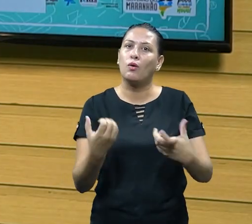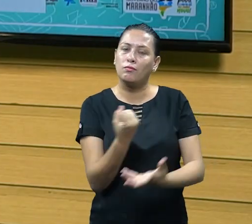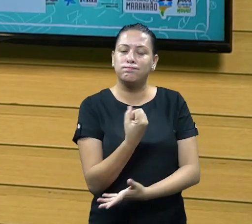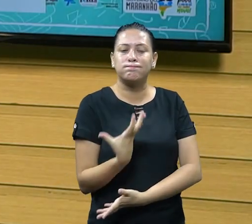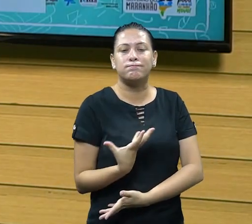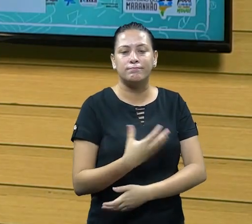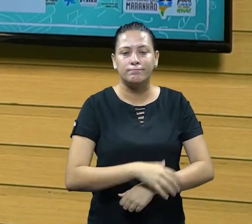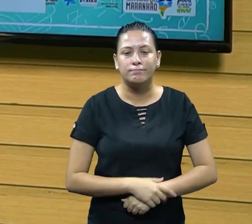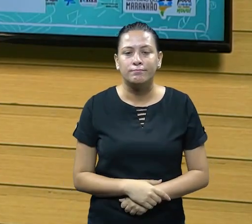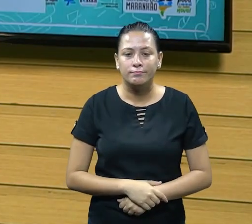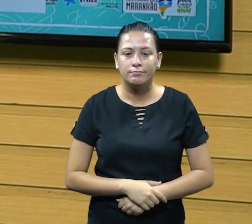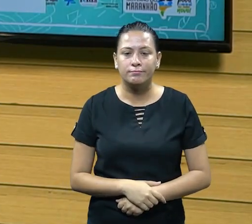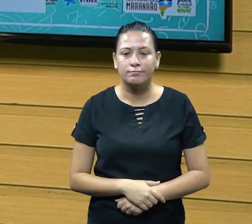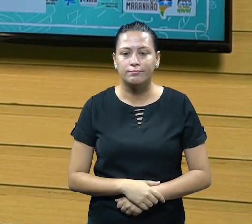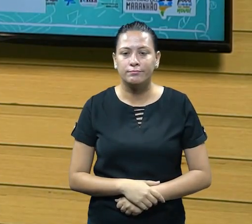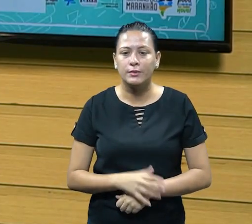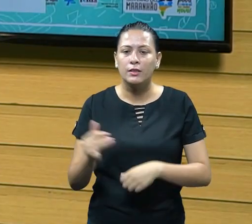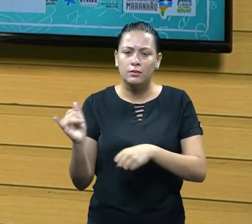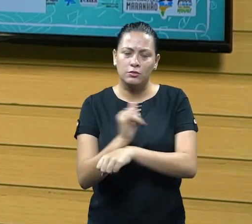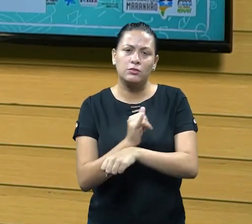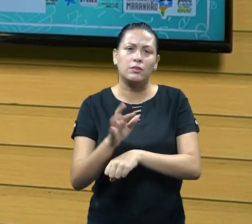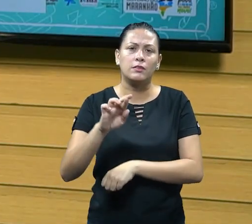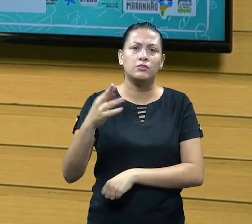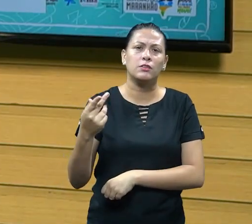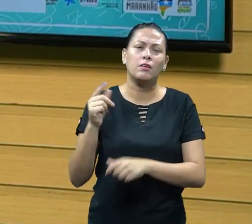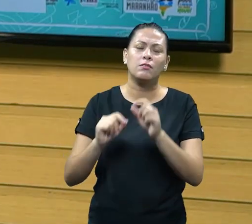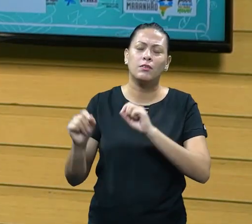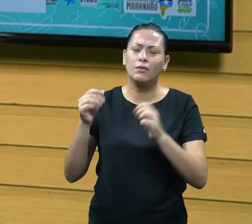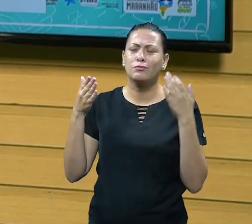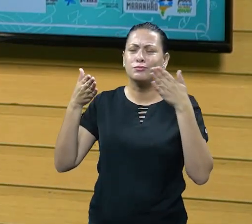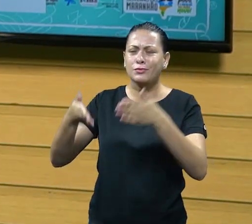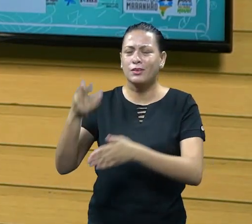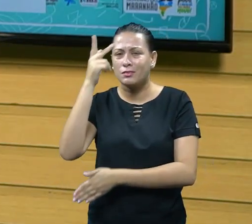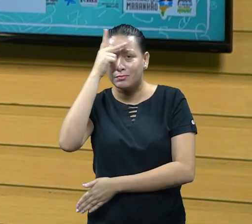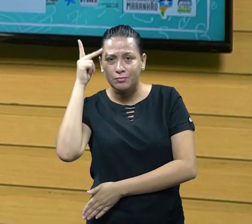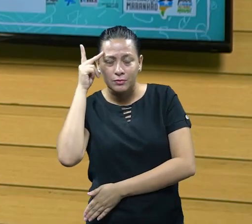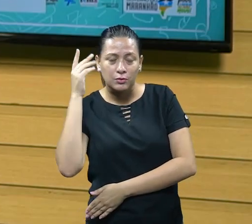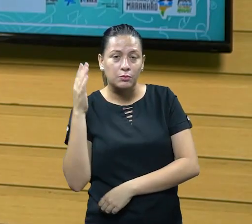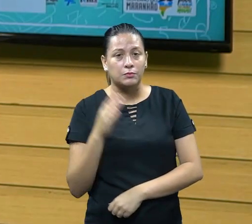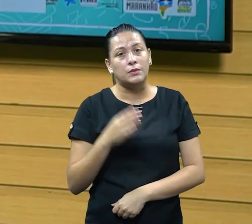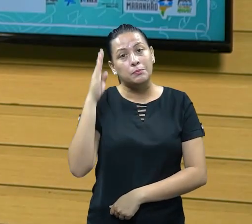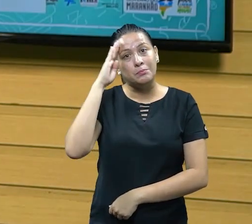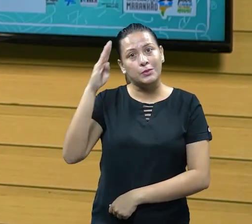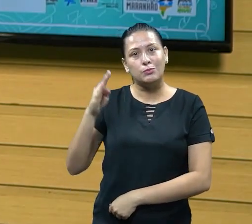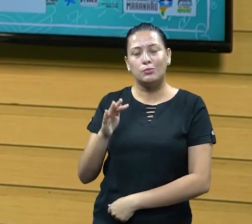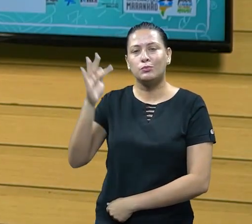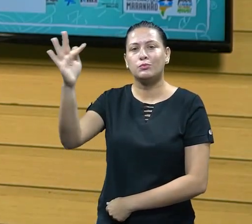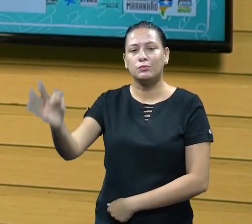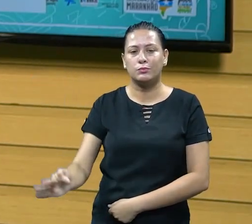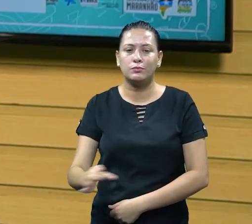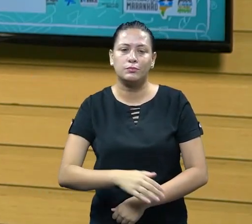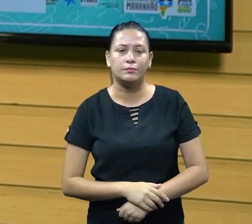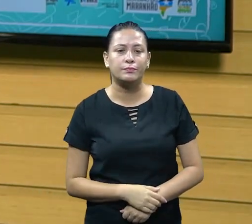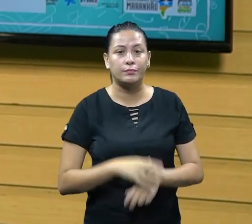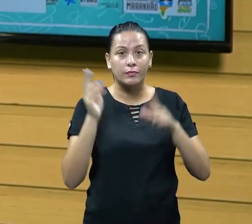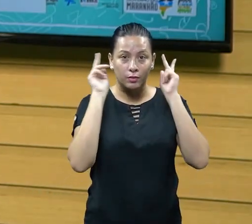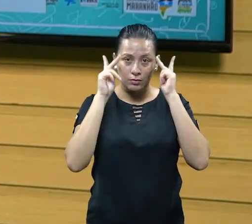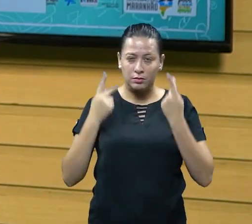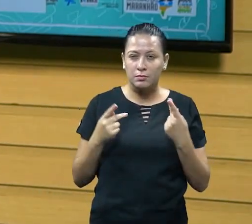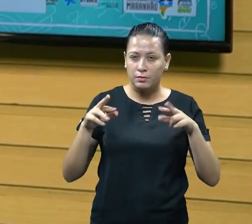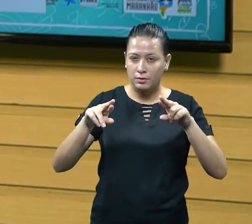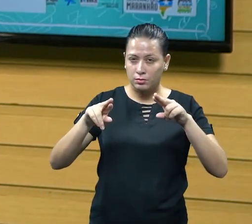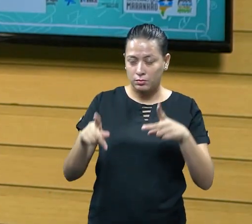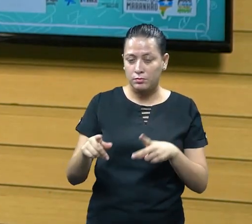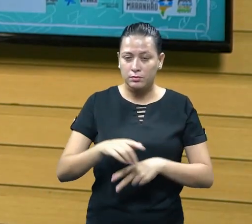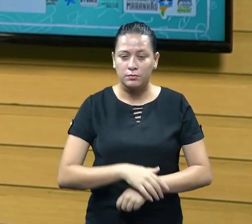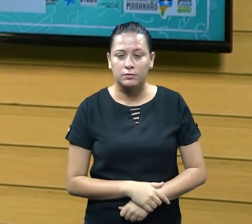E administração de estratégia de RH, focar nas pessoas, né? Principalmente a longo prazo. Lembrando que é a pessoa, o ser humano, é que vai fazer